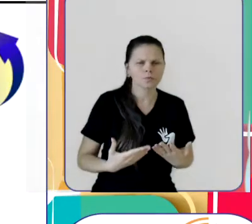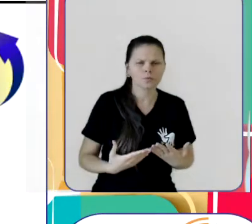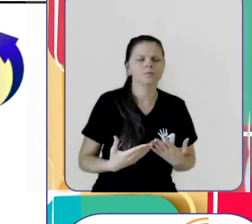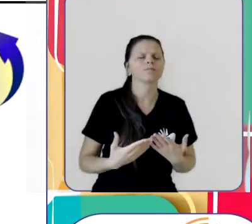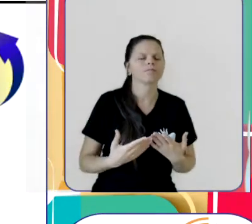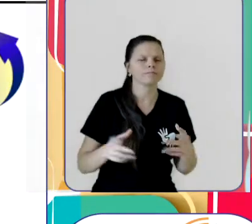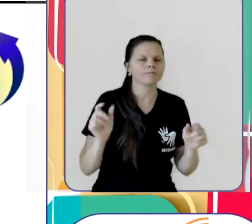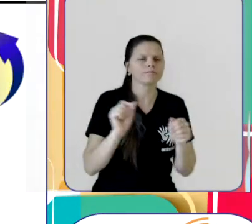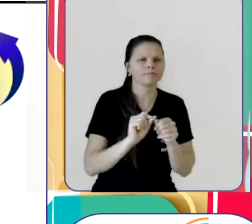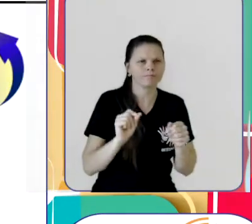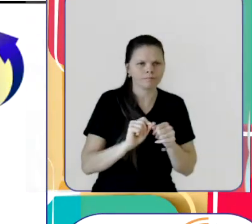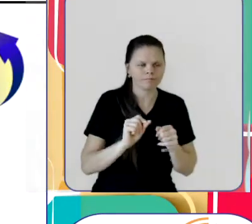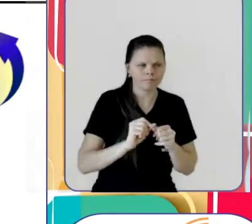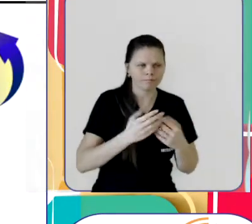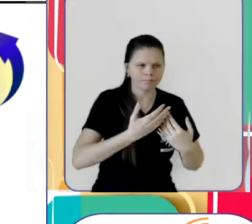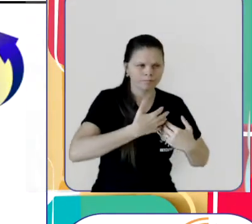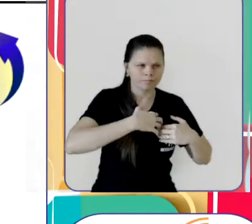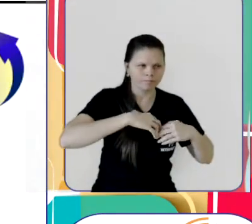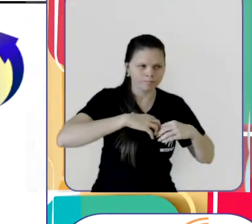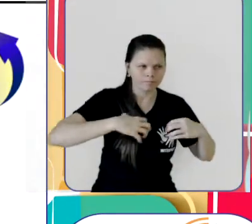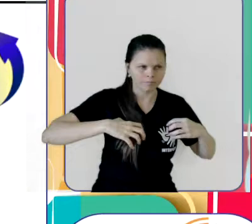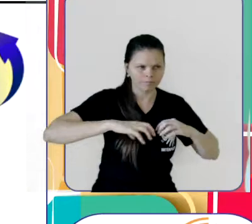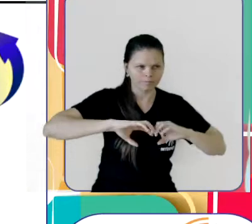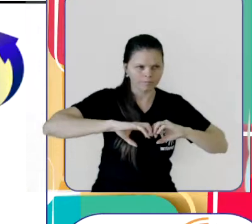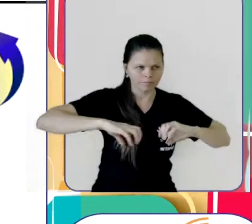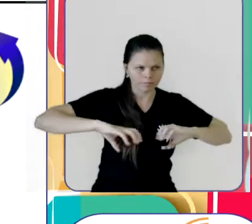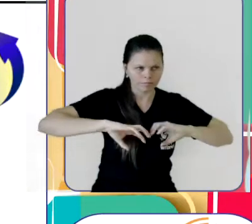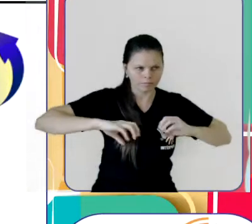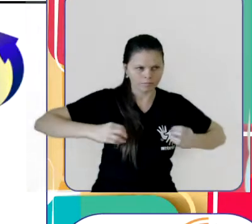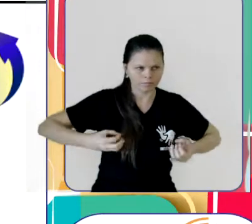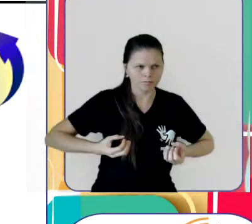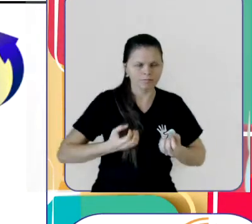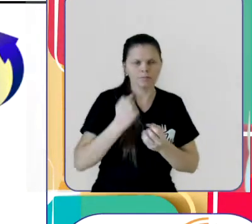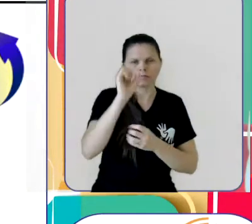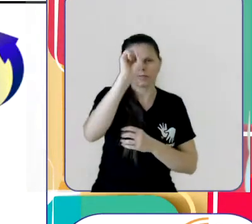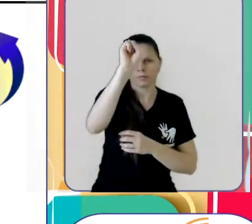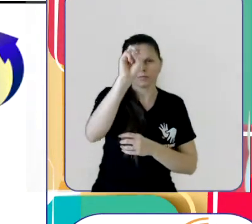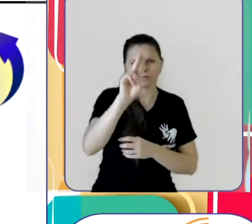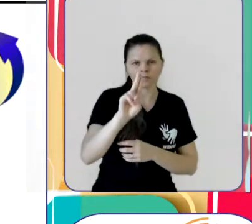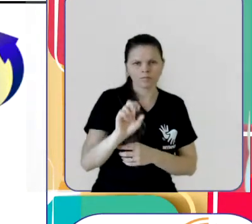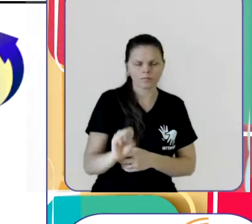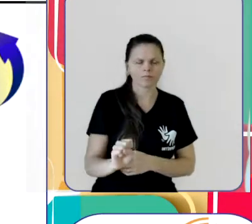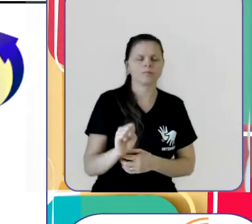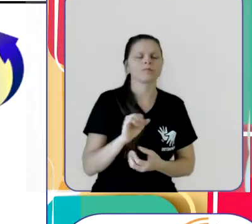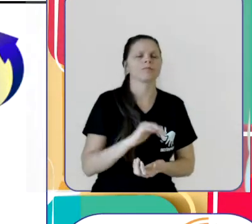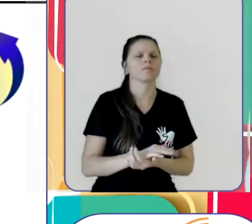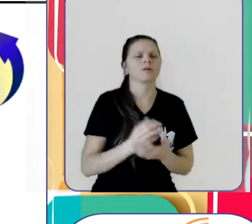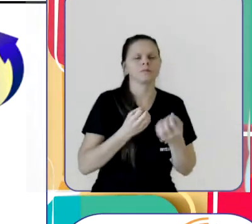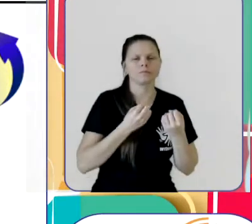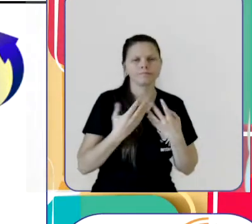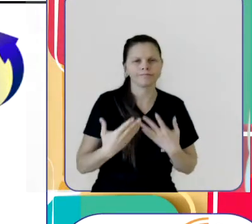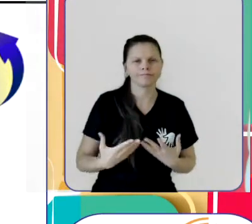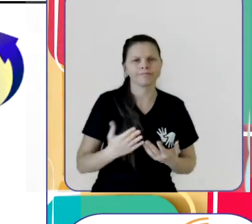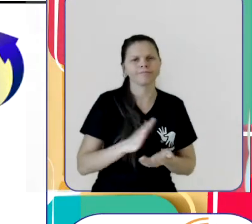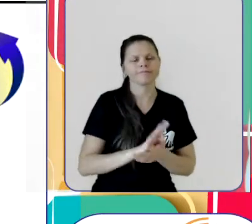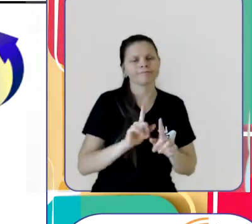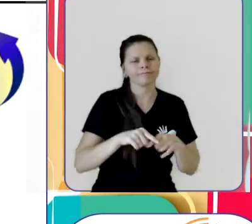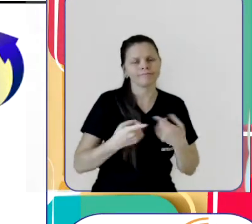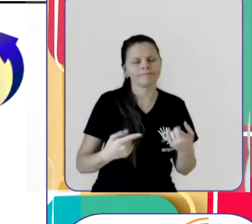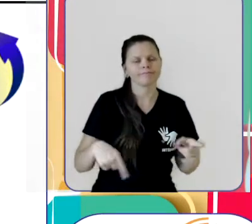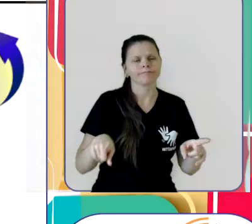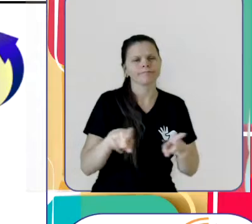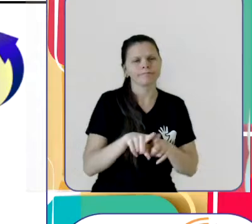de transplantes, ela ocorre no SUS, né? É através de recursos públicos. Vê que coisa boa. Além de